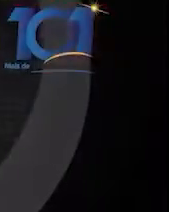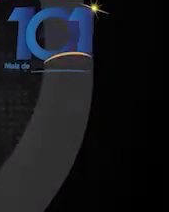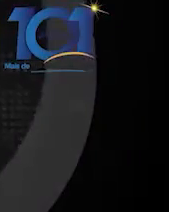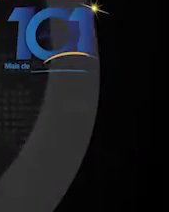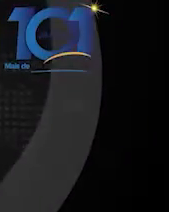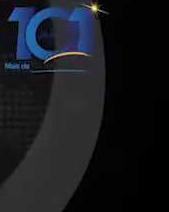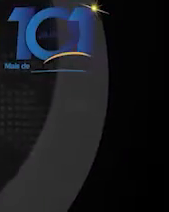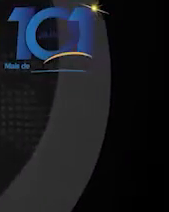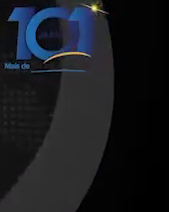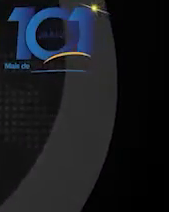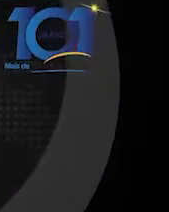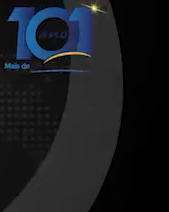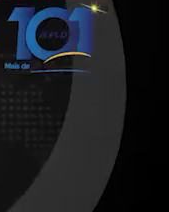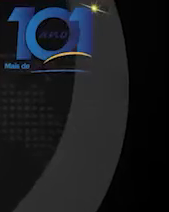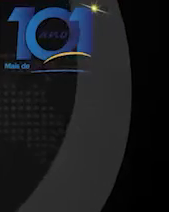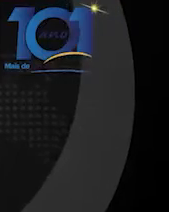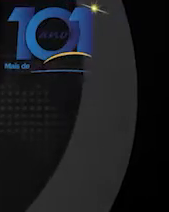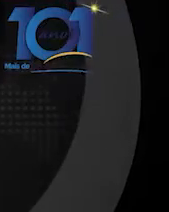E aí